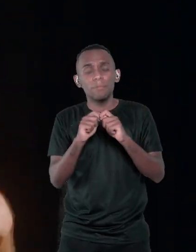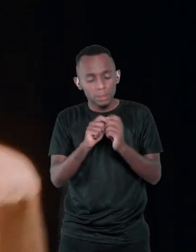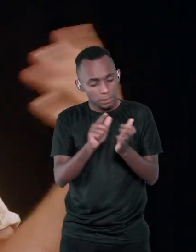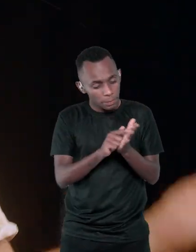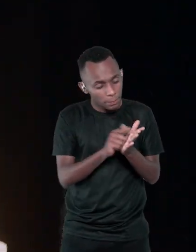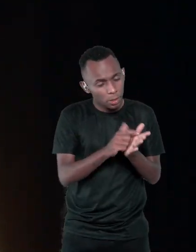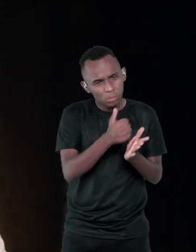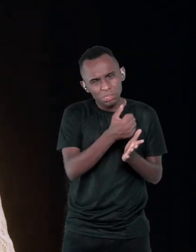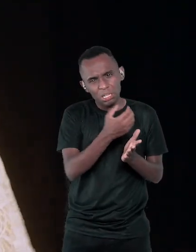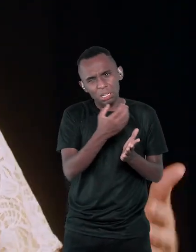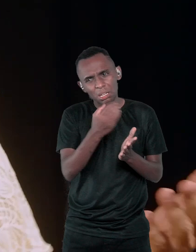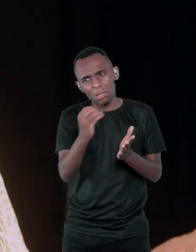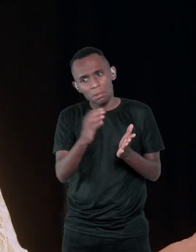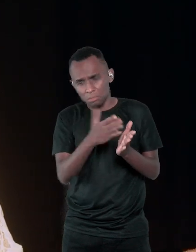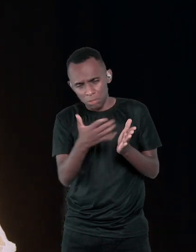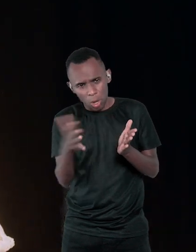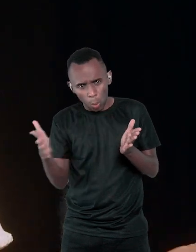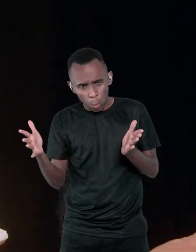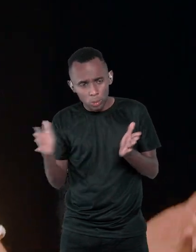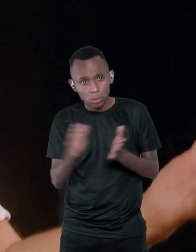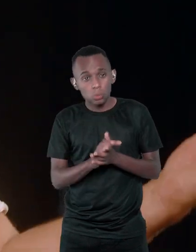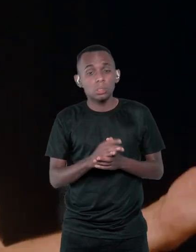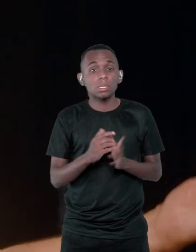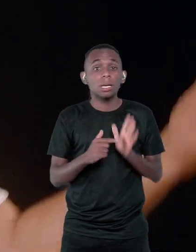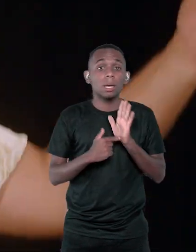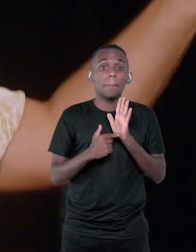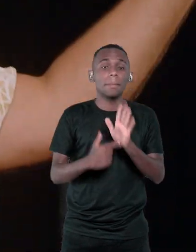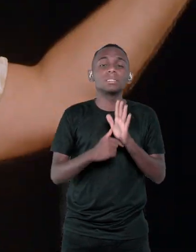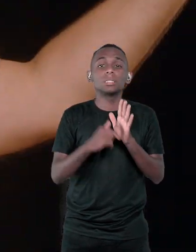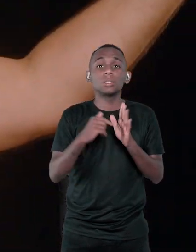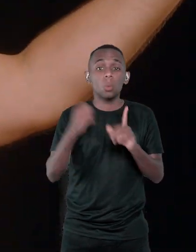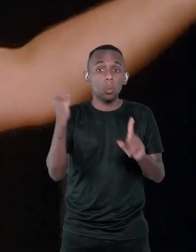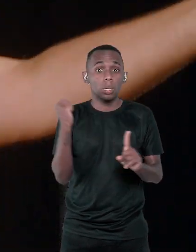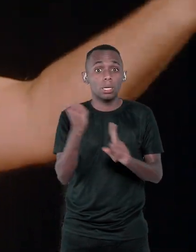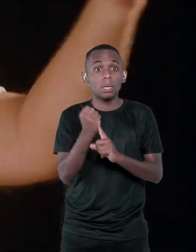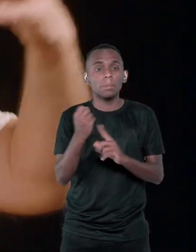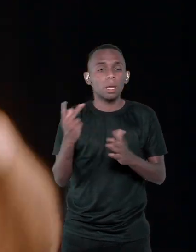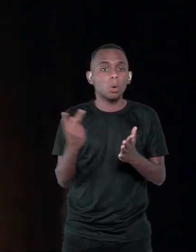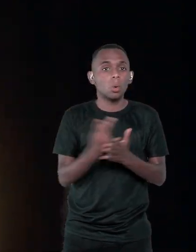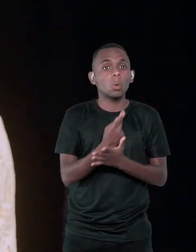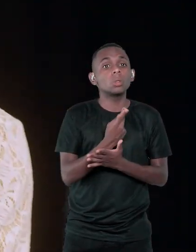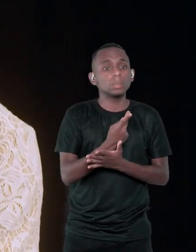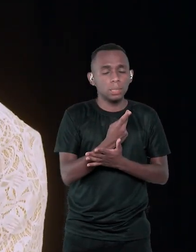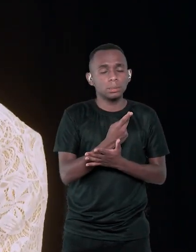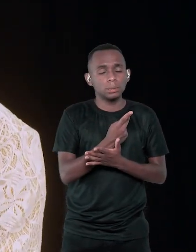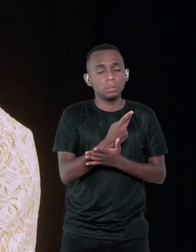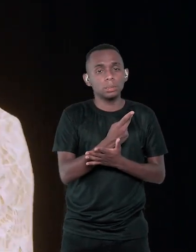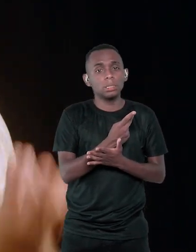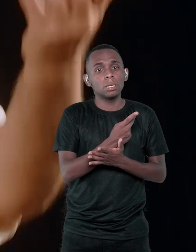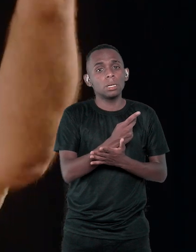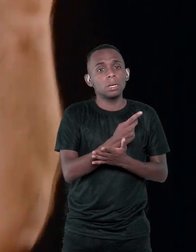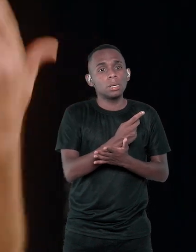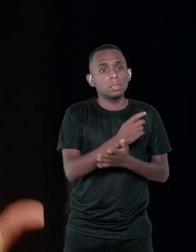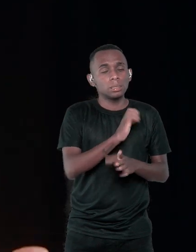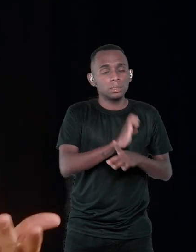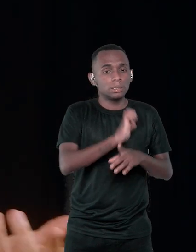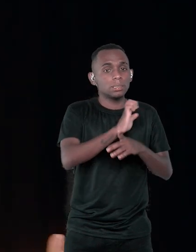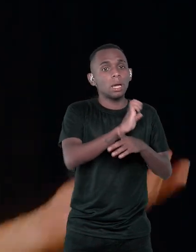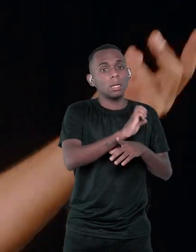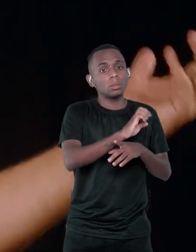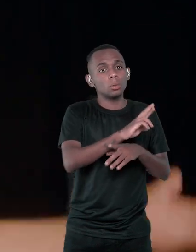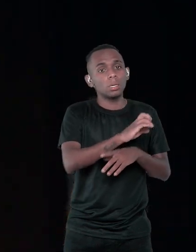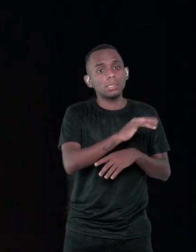páginas, ele conta uma história, um crime que acontece entre Recife e Rio de Janeiro, porque essa era a rota. Ele vinha da